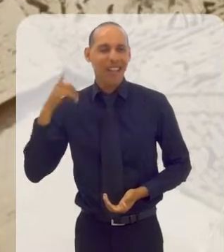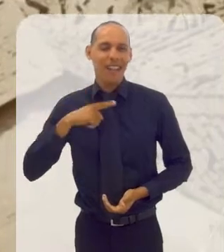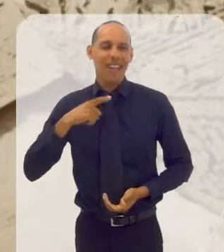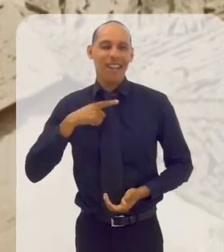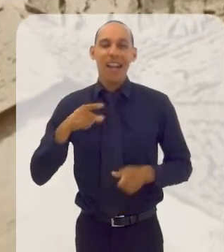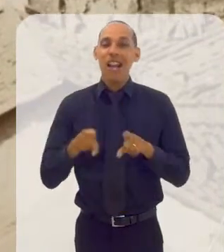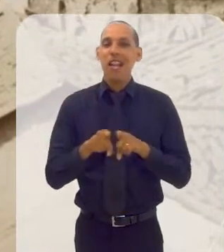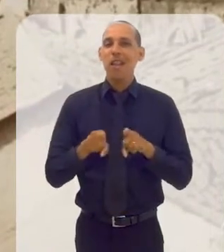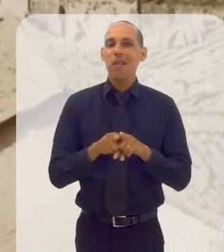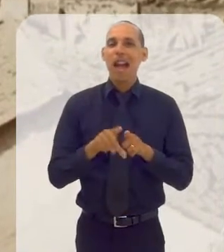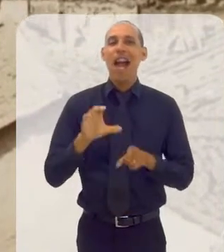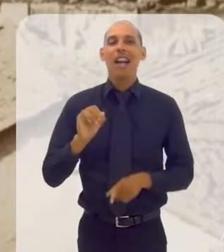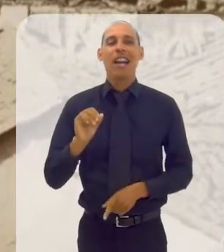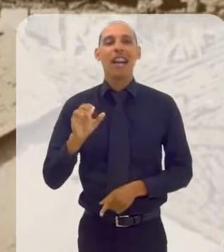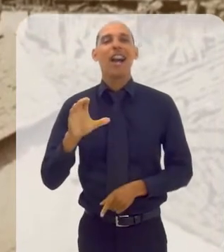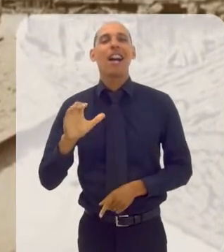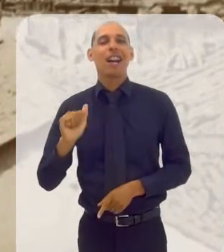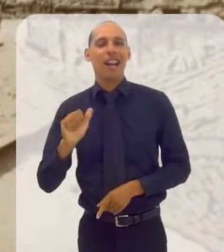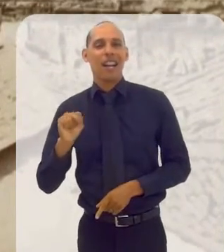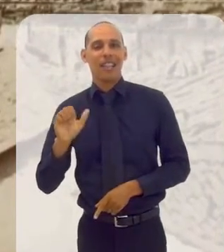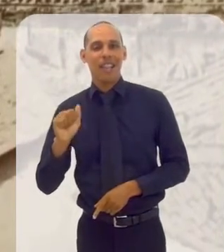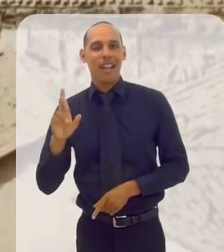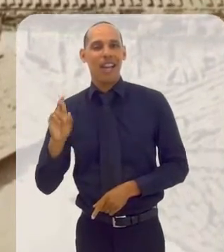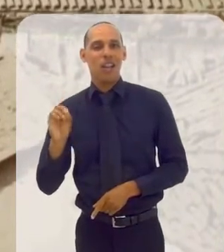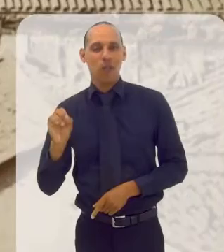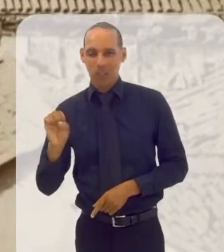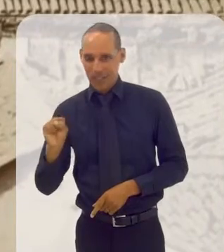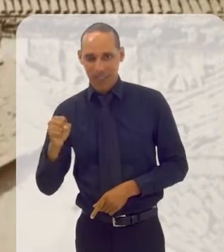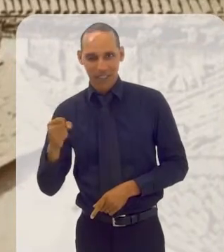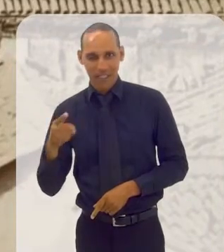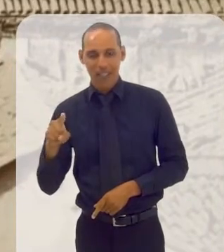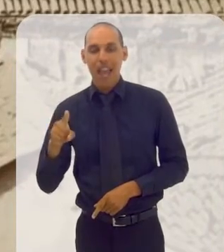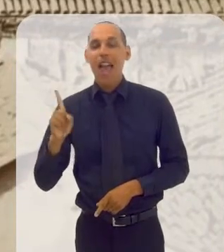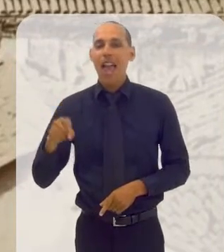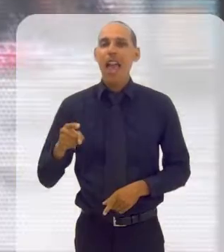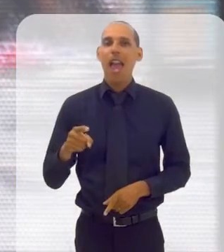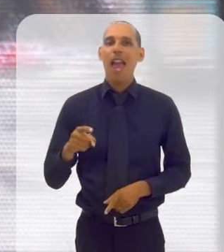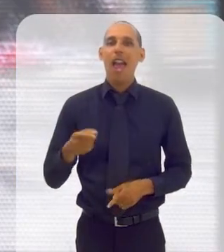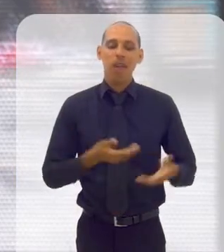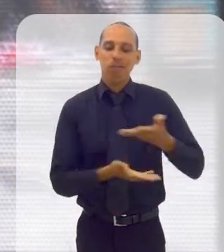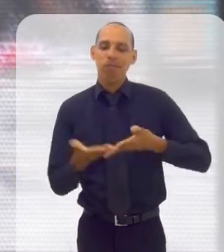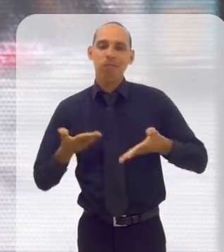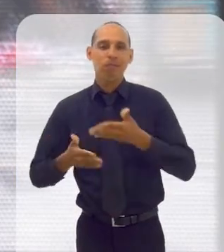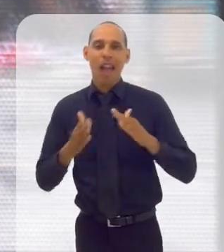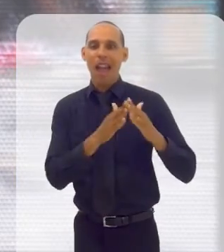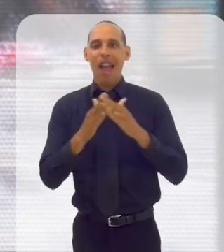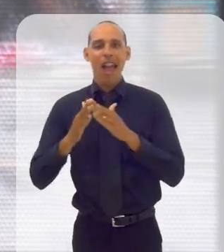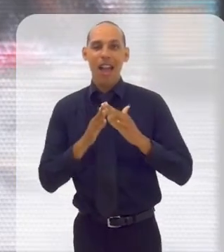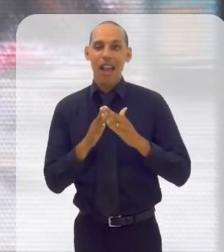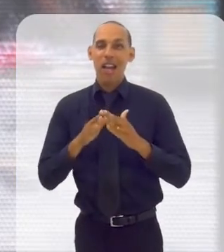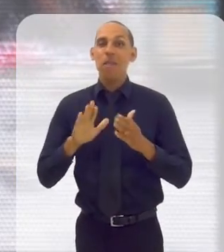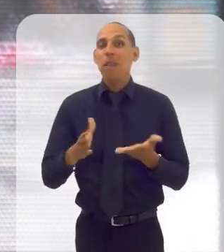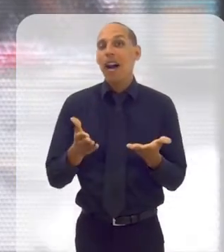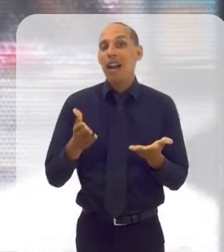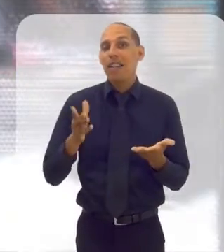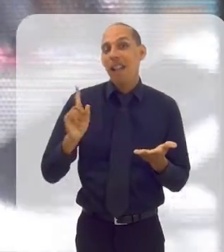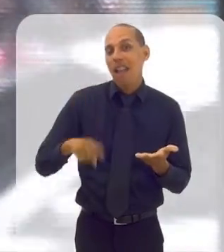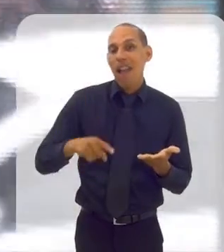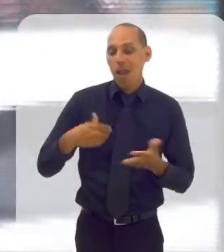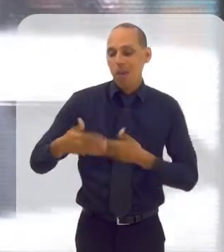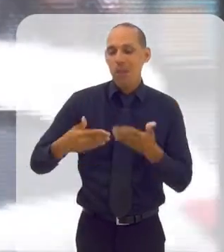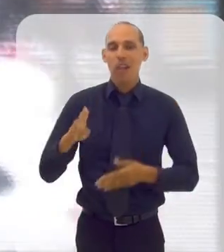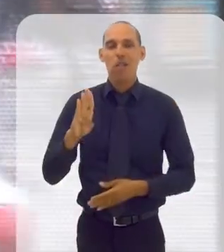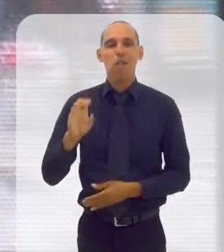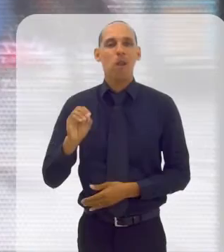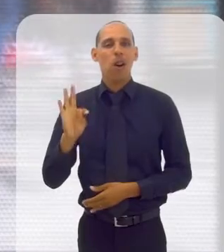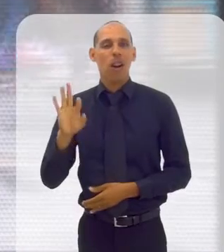era um lugar repleto do que nós chamamos de casarões, de casas compartilhadas, que foram alvos do que a gente chama de bota